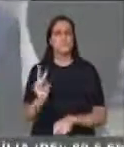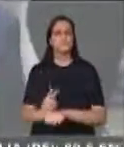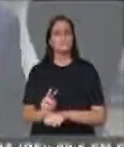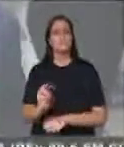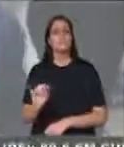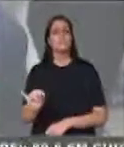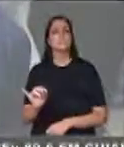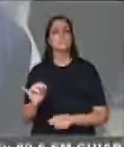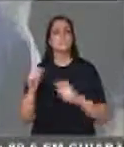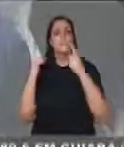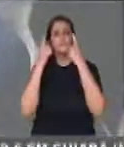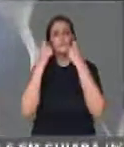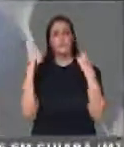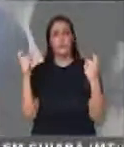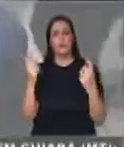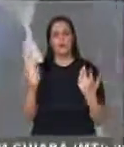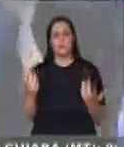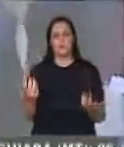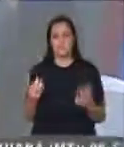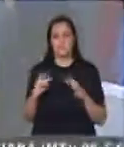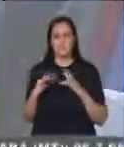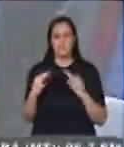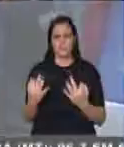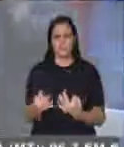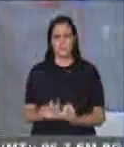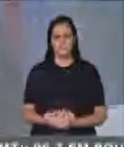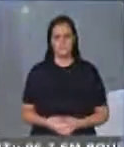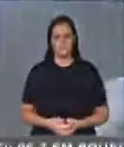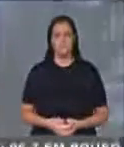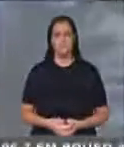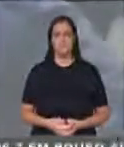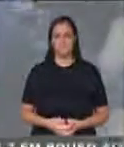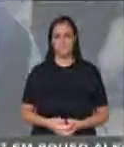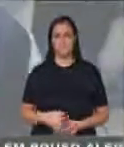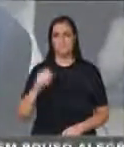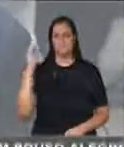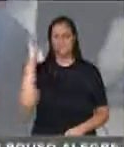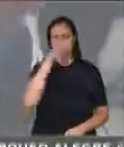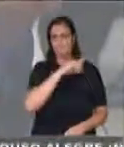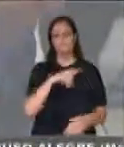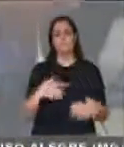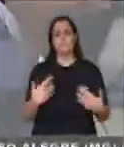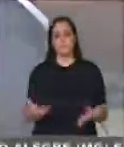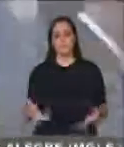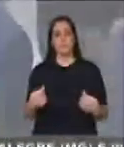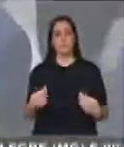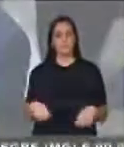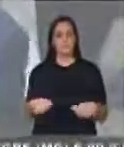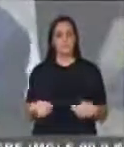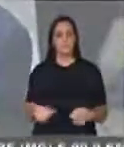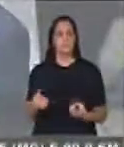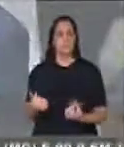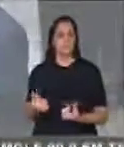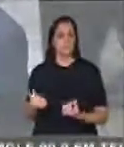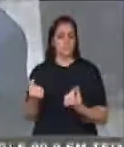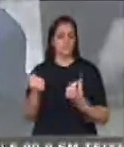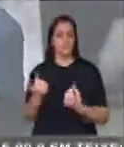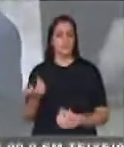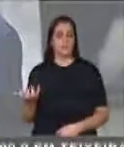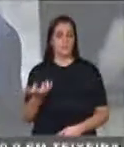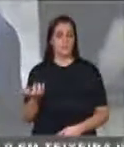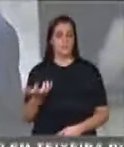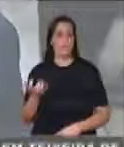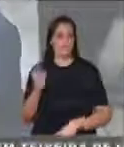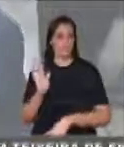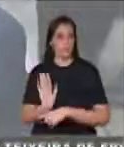sofre violência familiar, por exemplo? É muito raro, então é necessário aportar recursos, e aqueles que querem ajudar esta